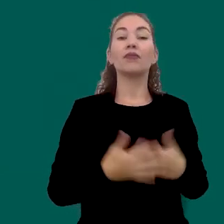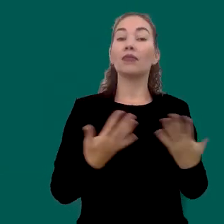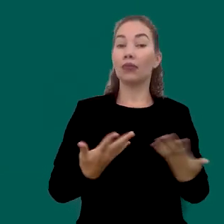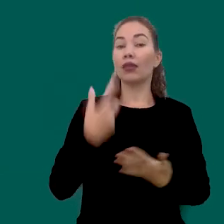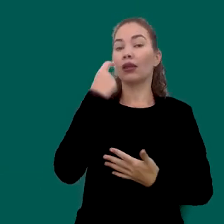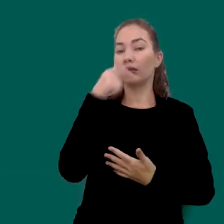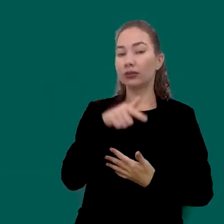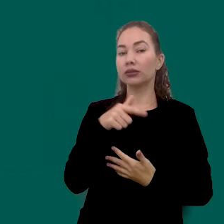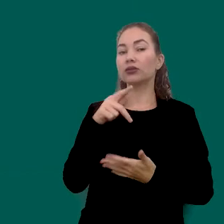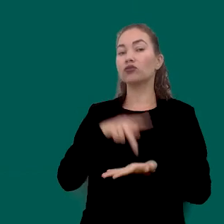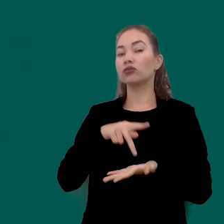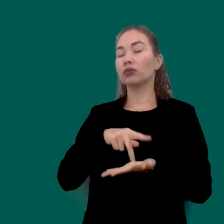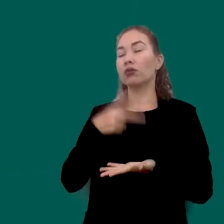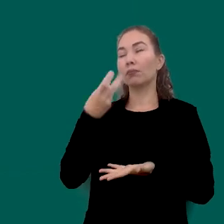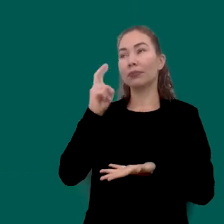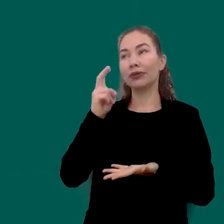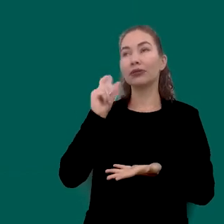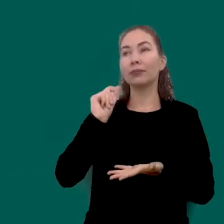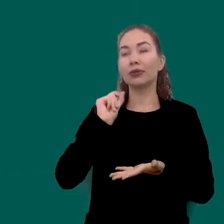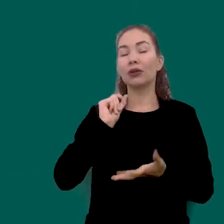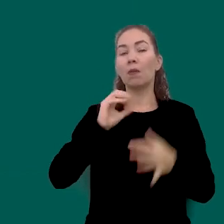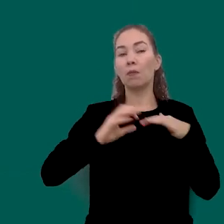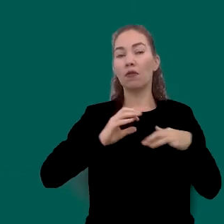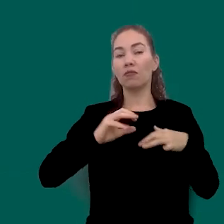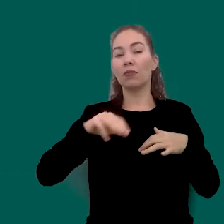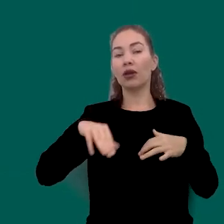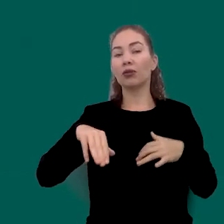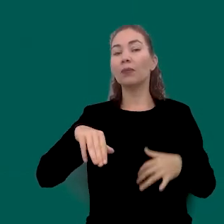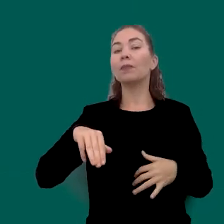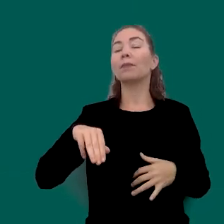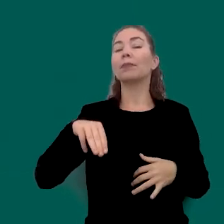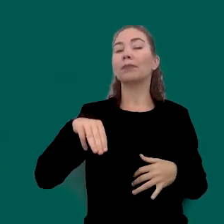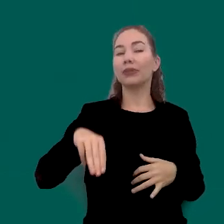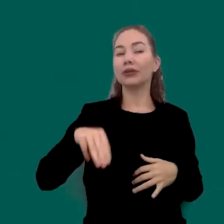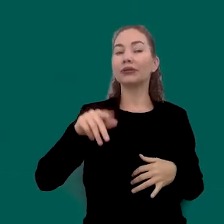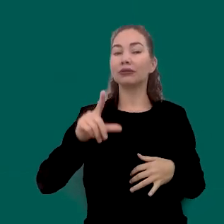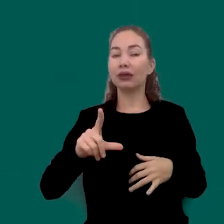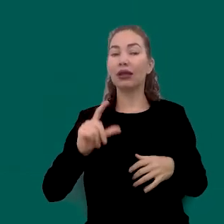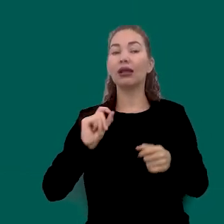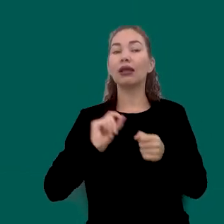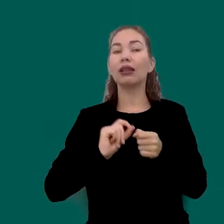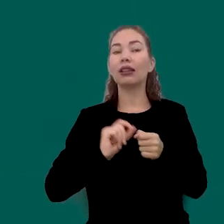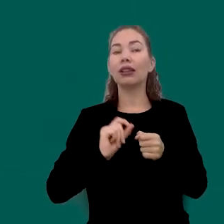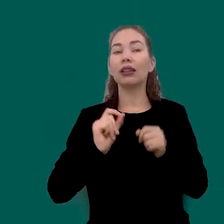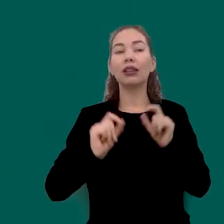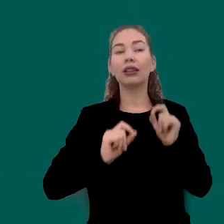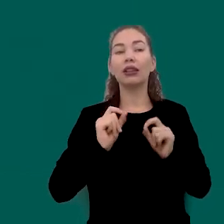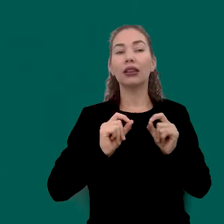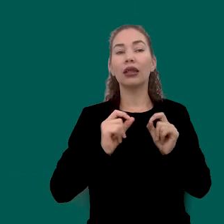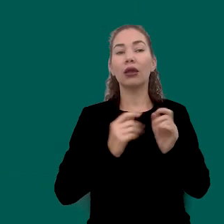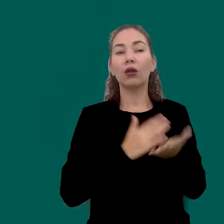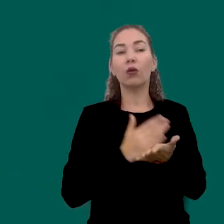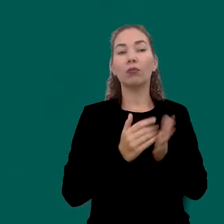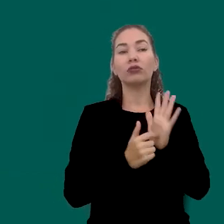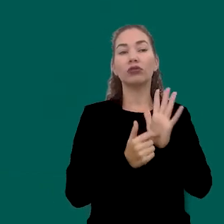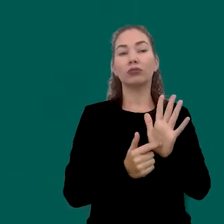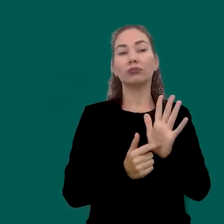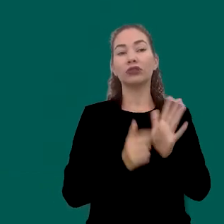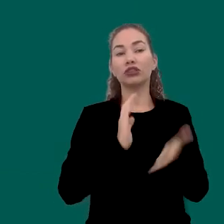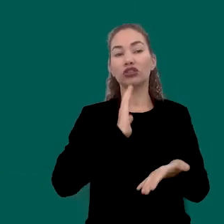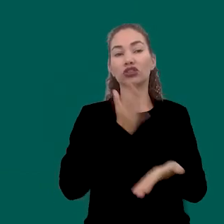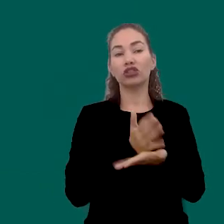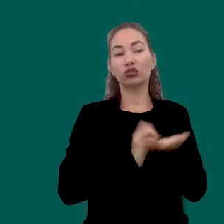gente vê movimentos como o Magazine Luiza ou as Americanas mesmo, que daqui a pouco começou a representar direto as indústrias,